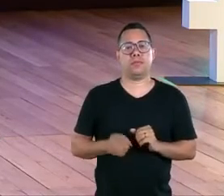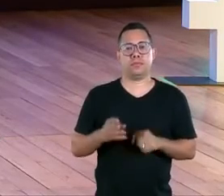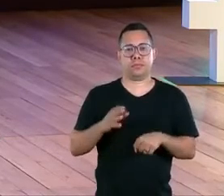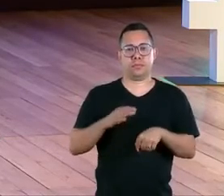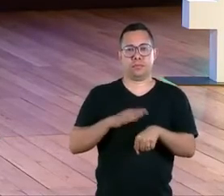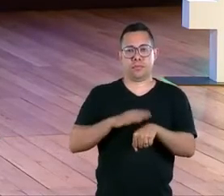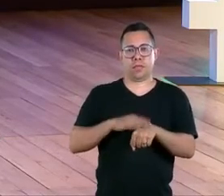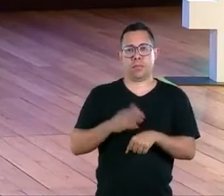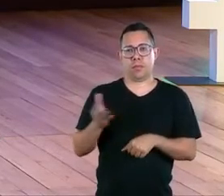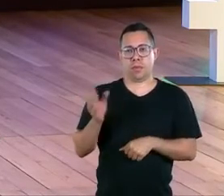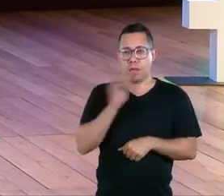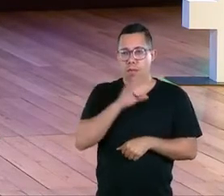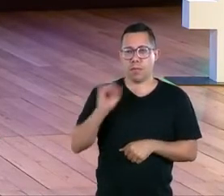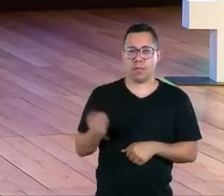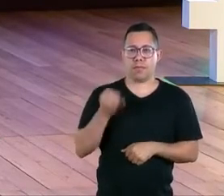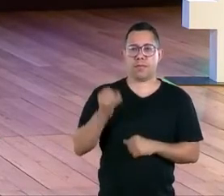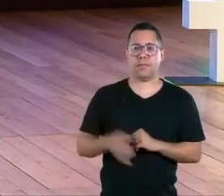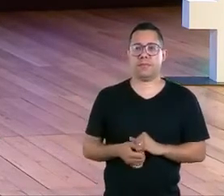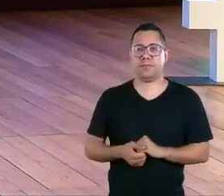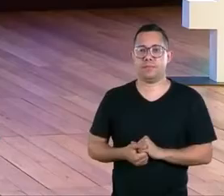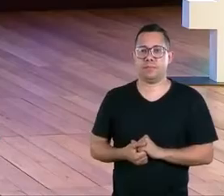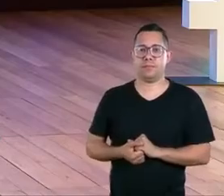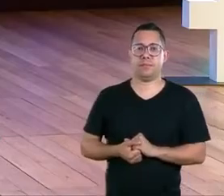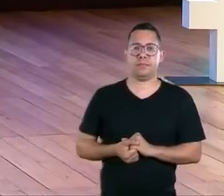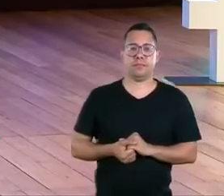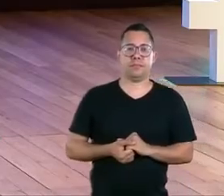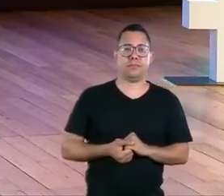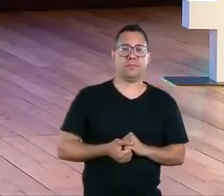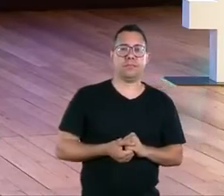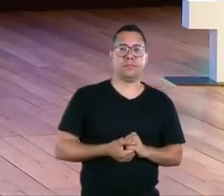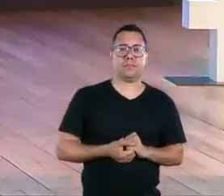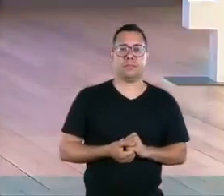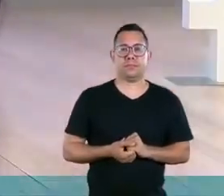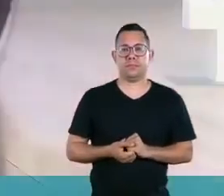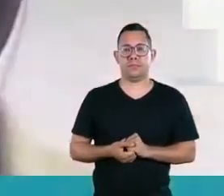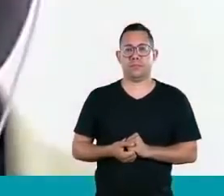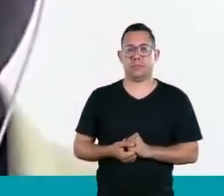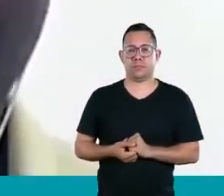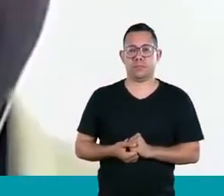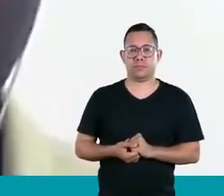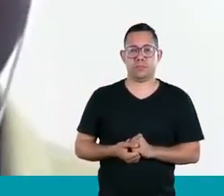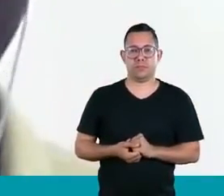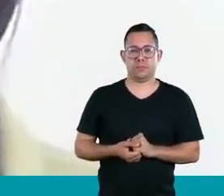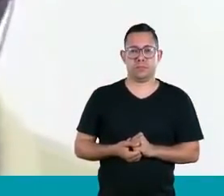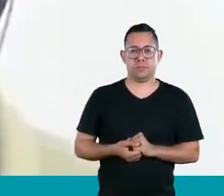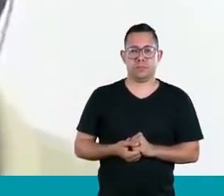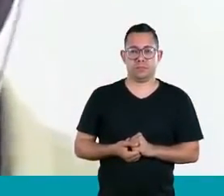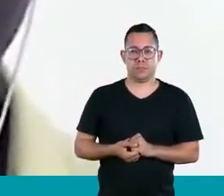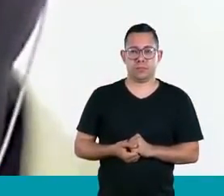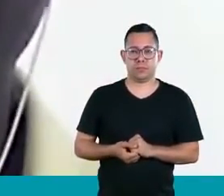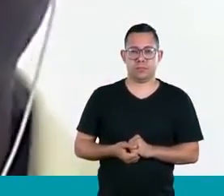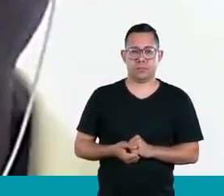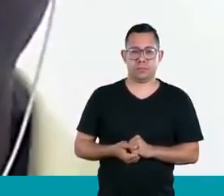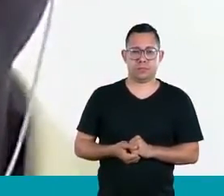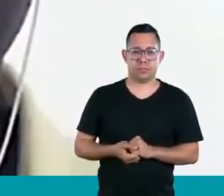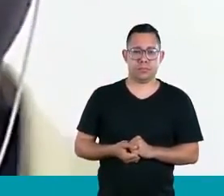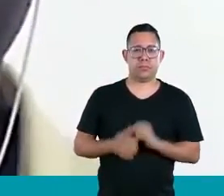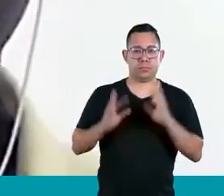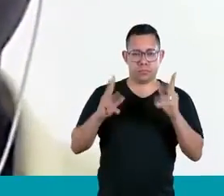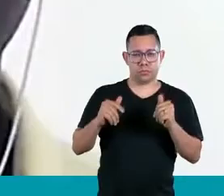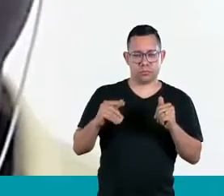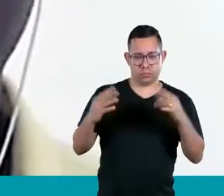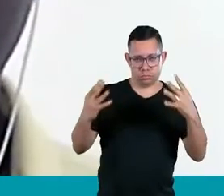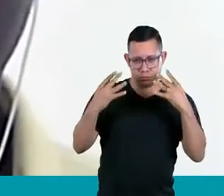seu tempo, fique à vontade, tá, Marcelo? Obrigado. Todo mundo me ouve? Tá ok? Todo mundo tá me